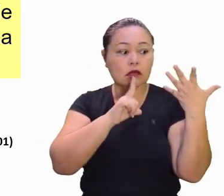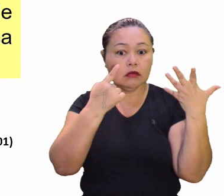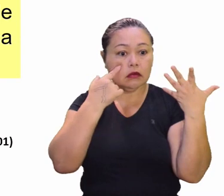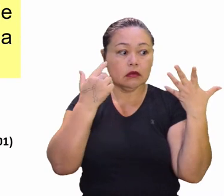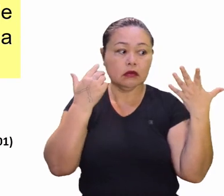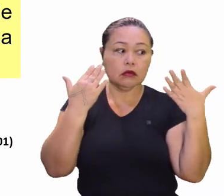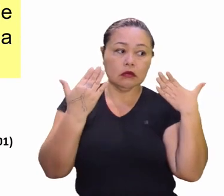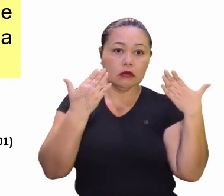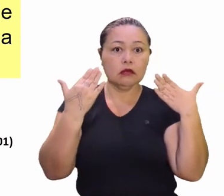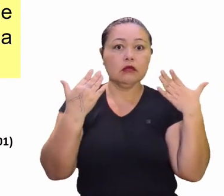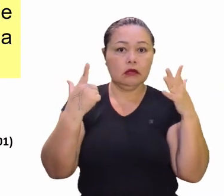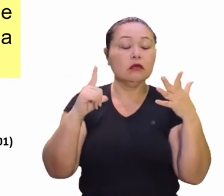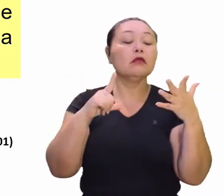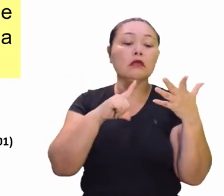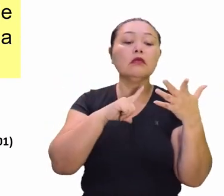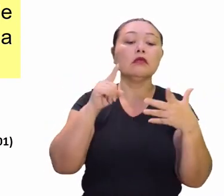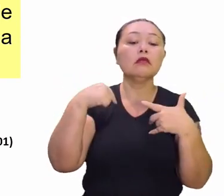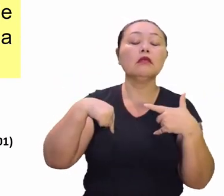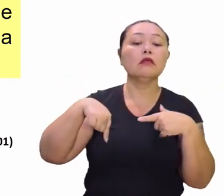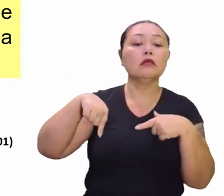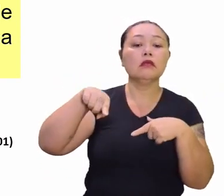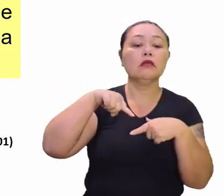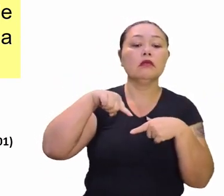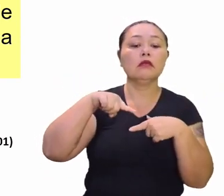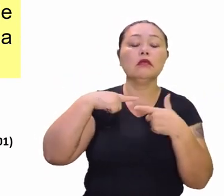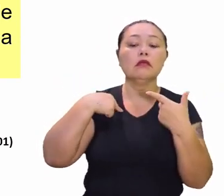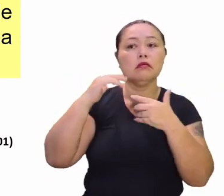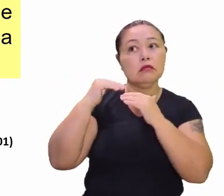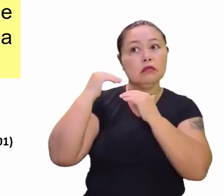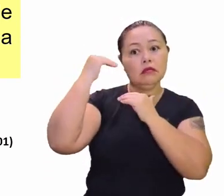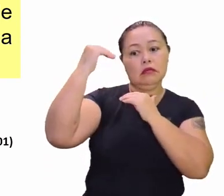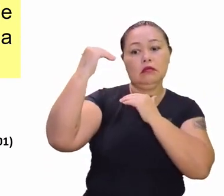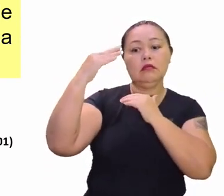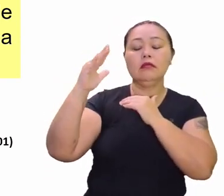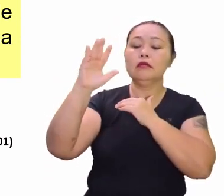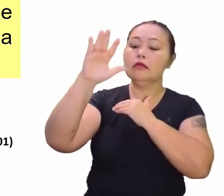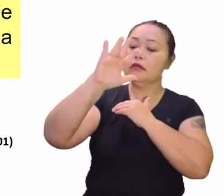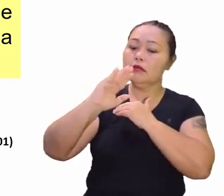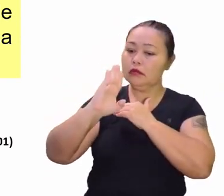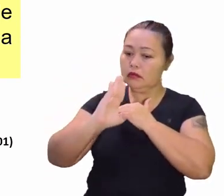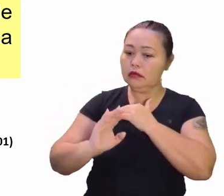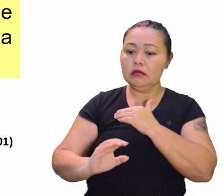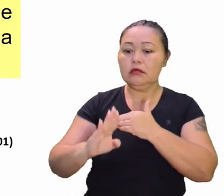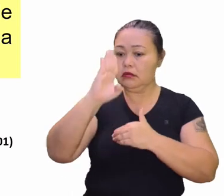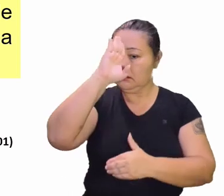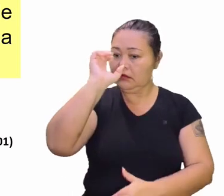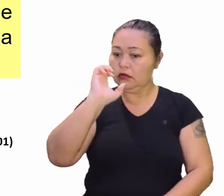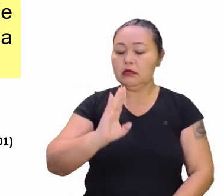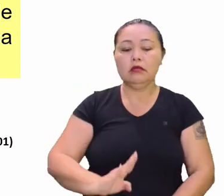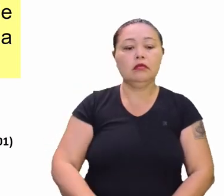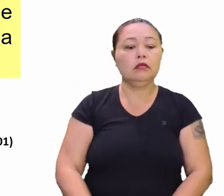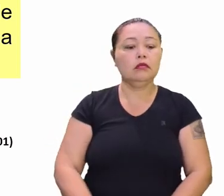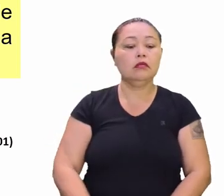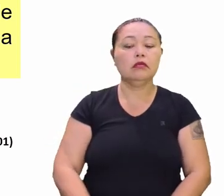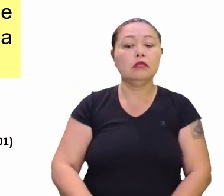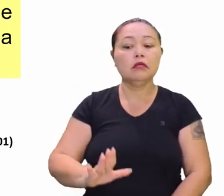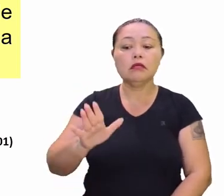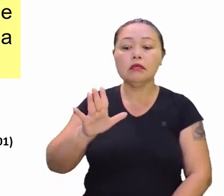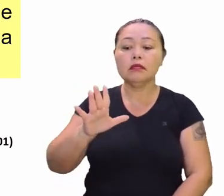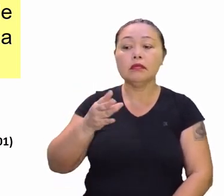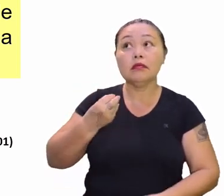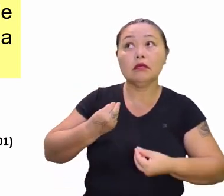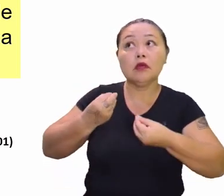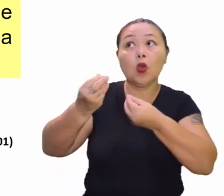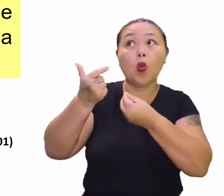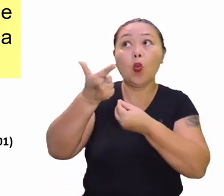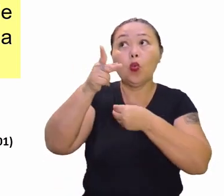olhar desconfiado? Tem a ver com a soberania nacional. É isso? Exatamente. Colocar isso na